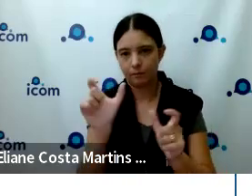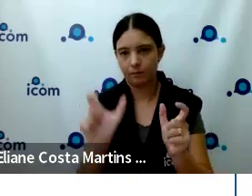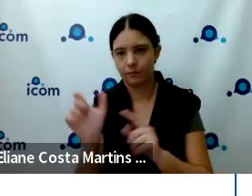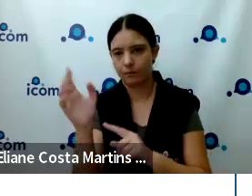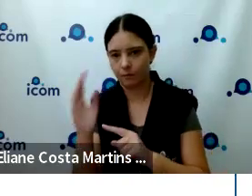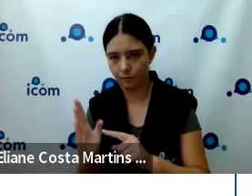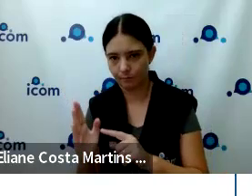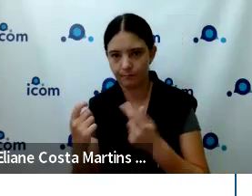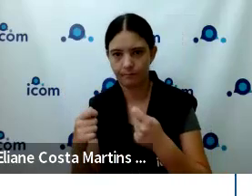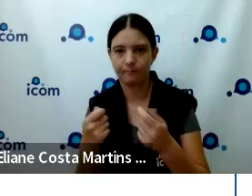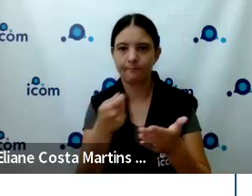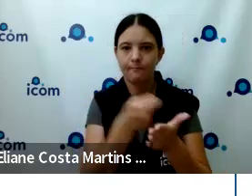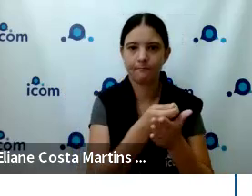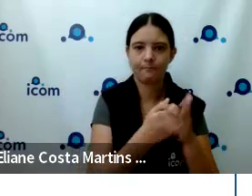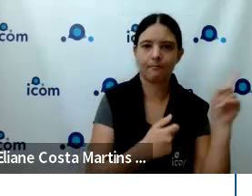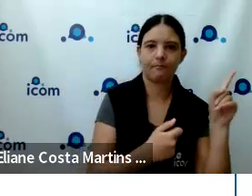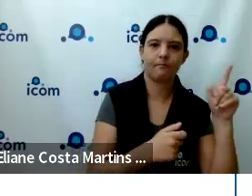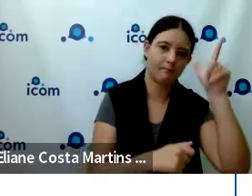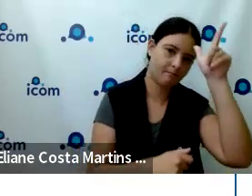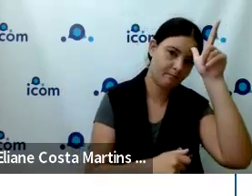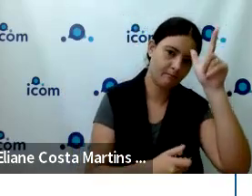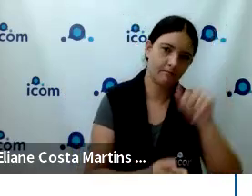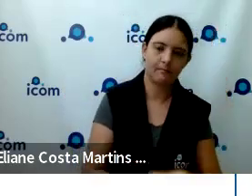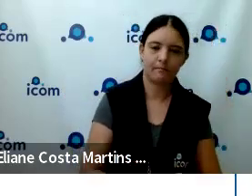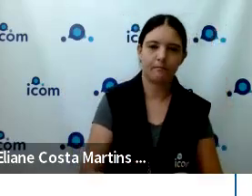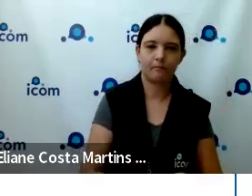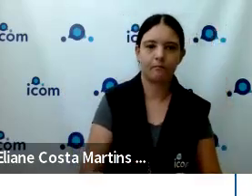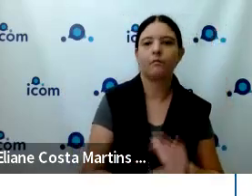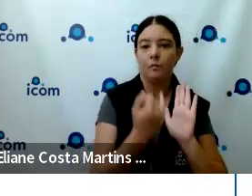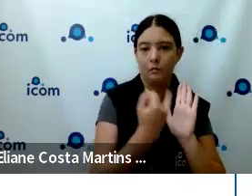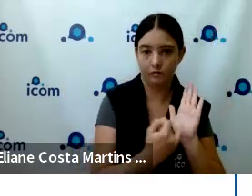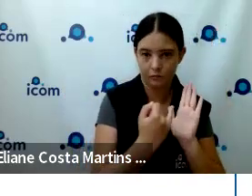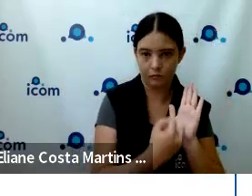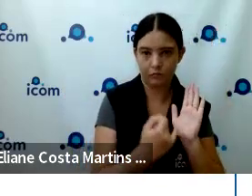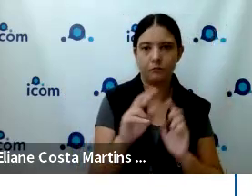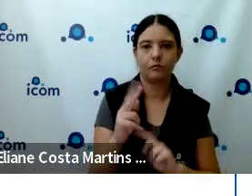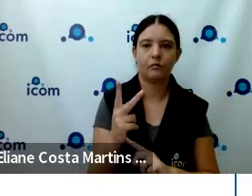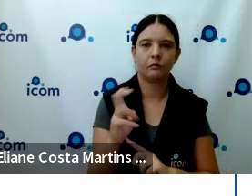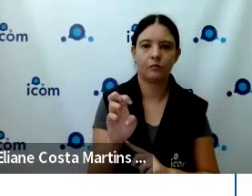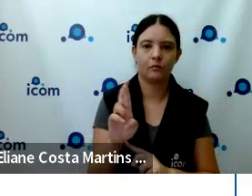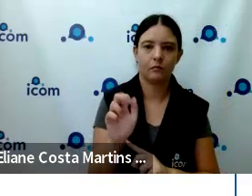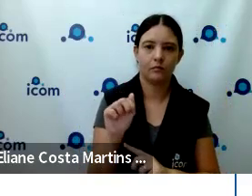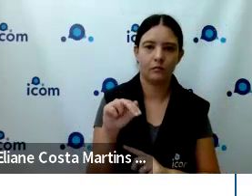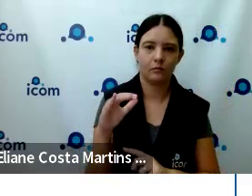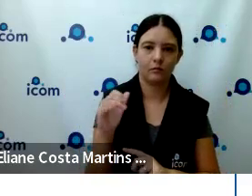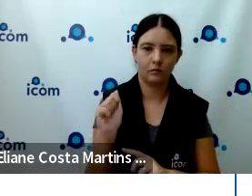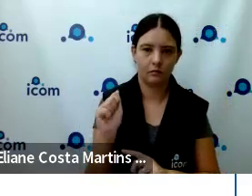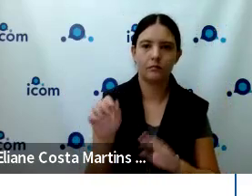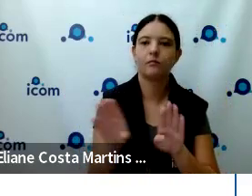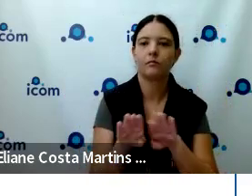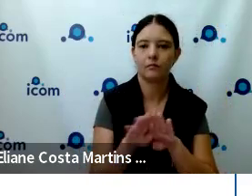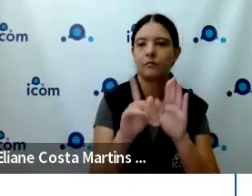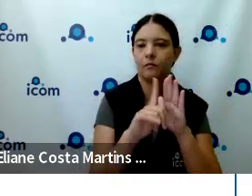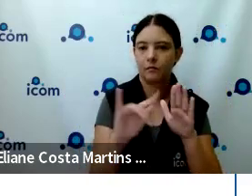têm de pagar na Alemanha. A lei do imposto sobre heranças é uma lei federal, mas